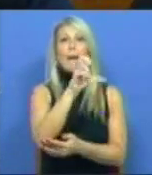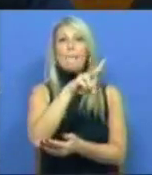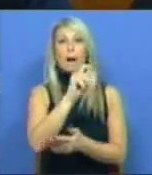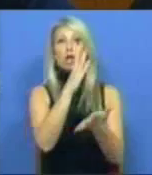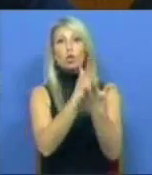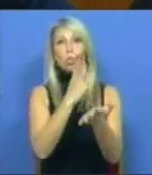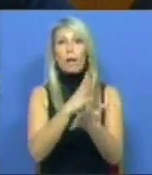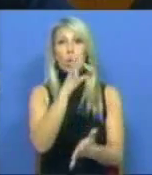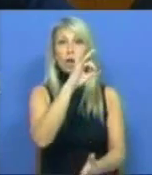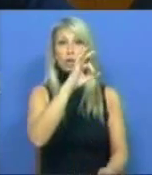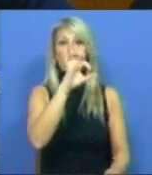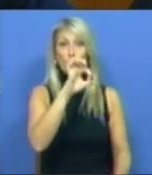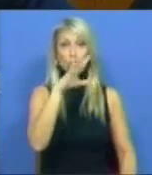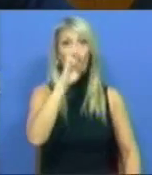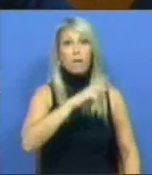48,5 milhões